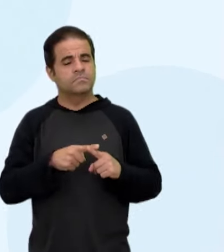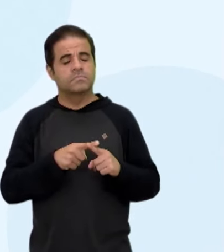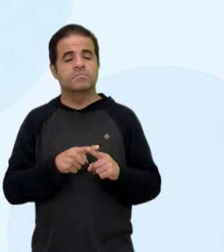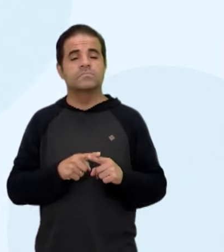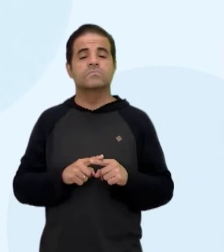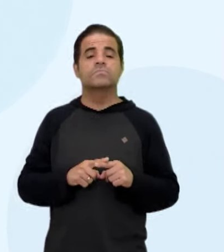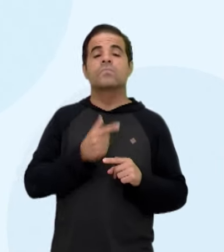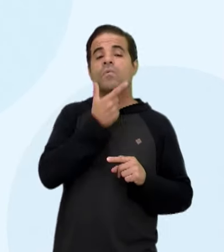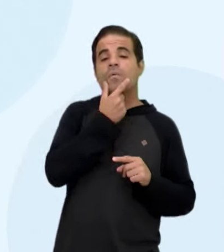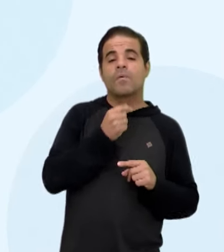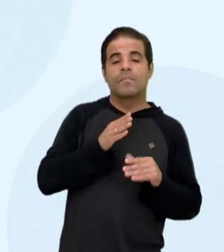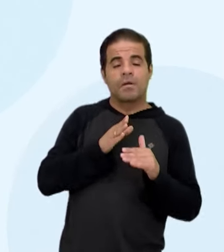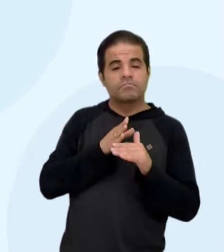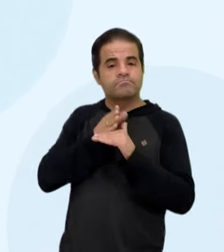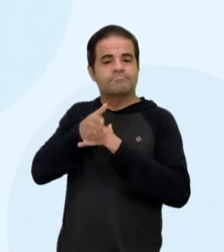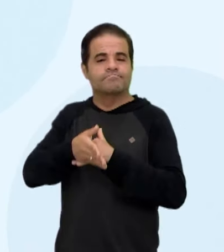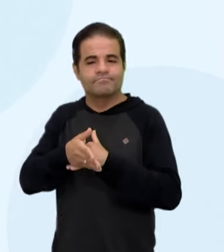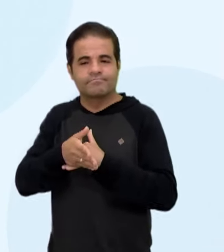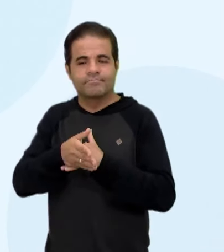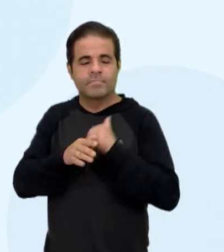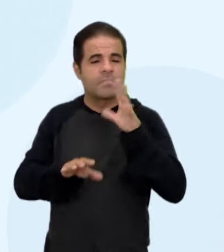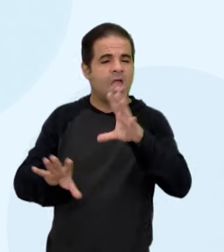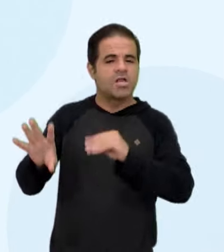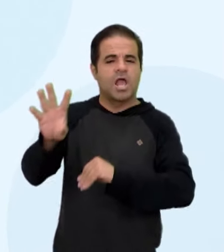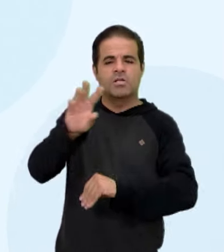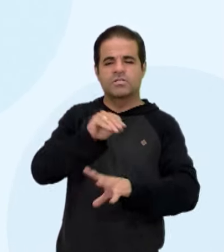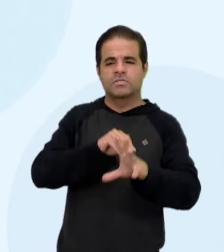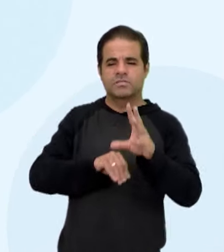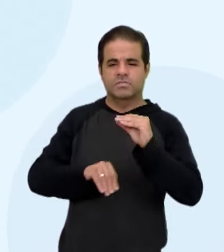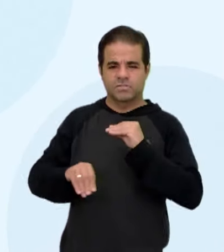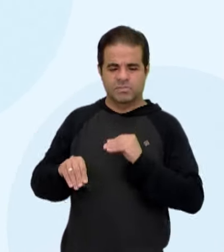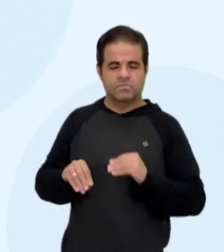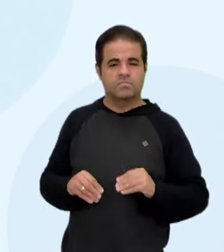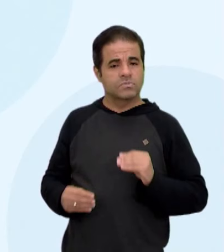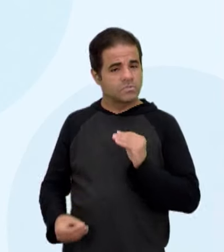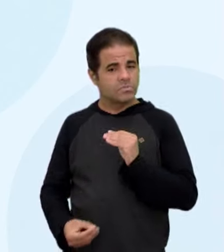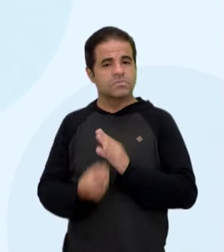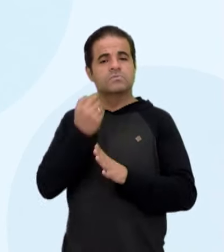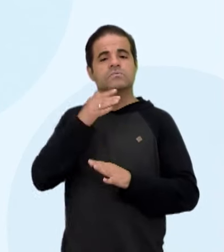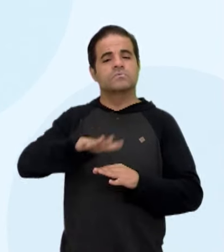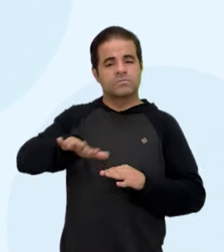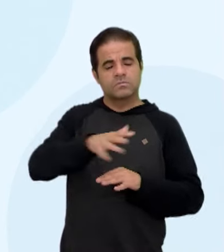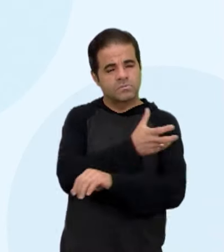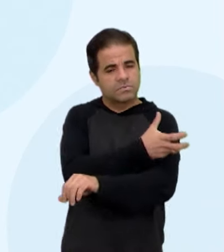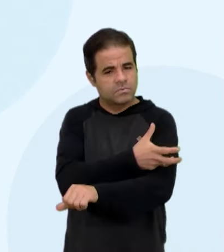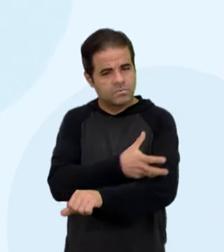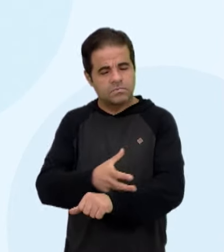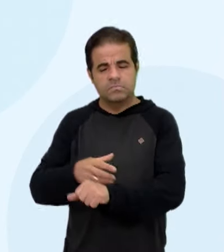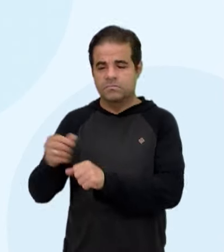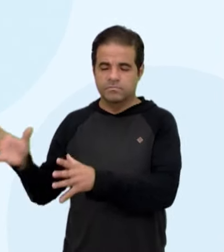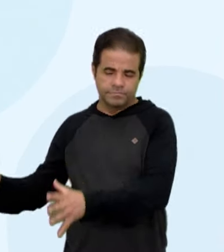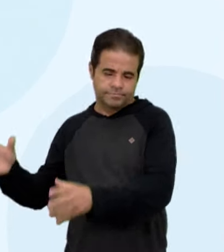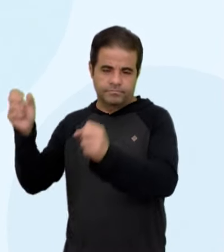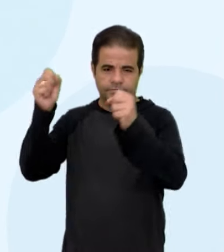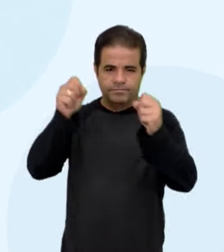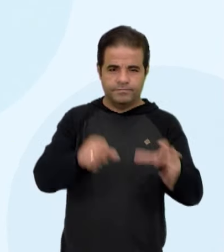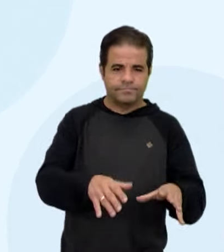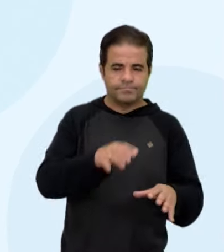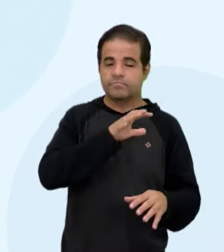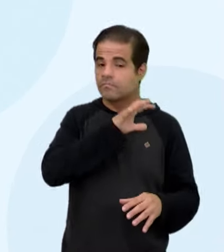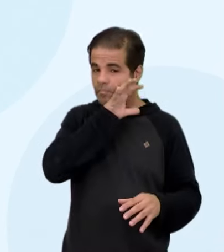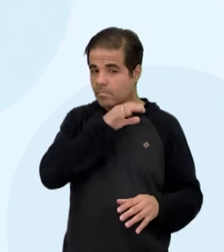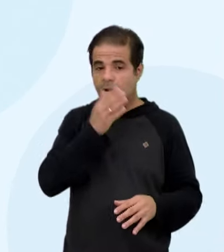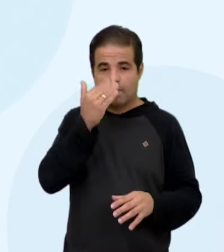seres humanos interviram nessa paisagem. Foi os seres humanos que criaram esse pasto e colocaram esses animais ali para se